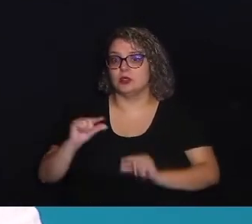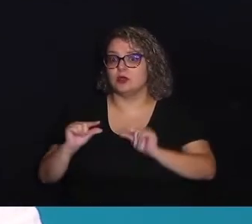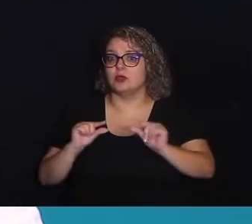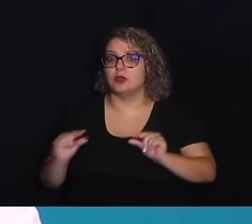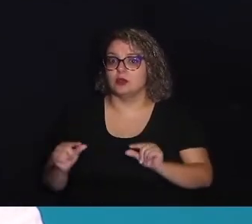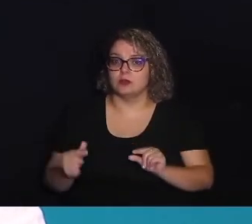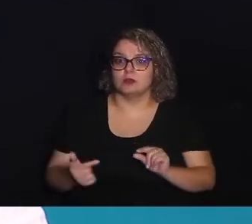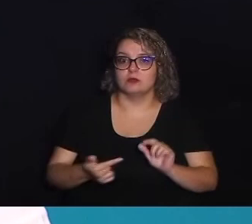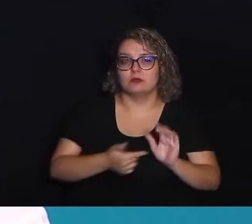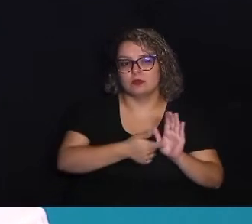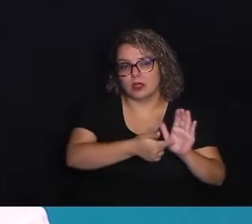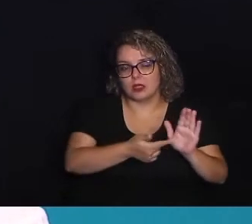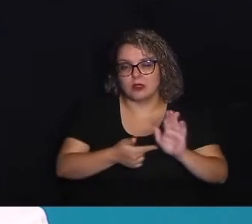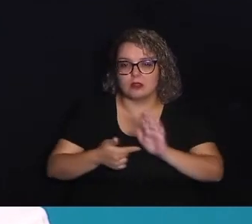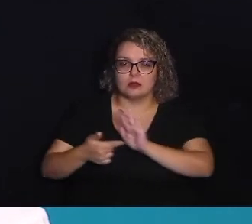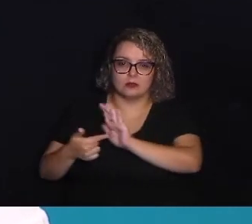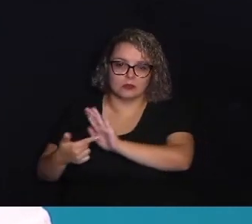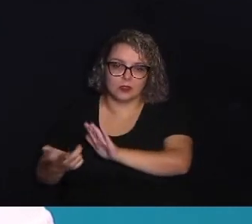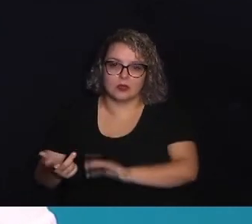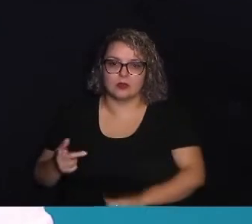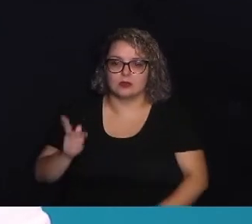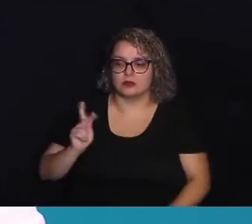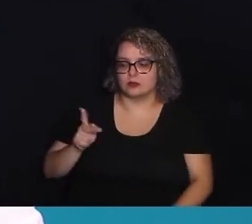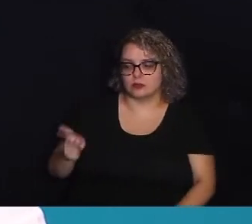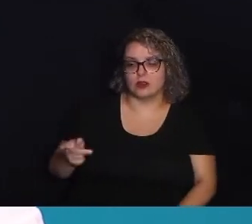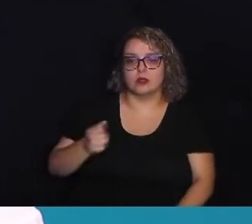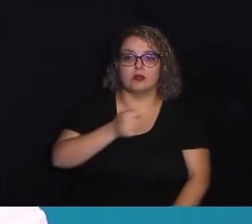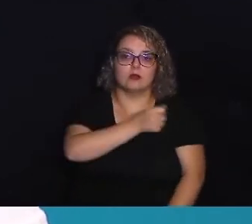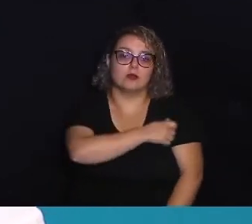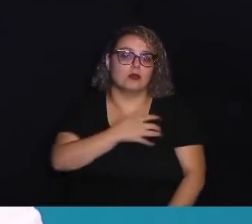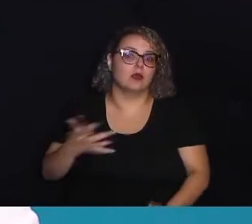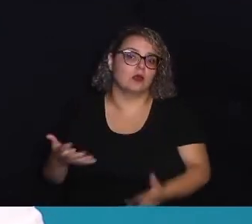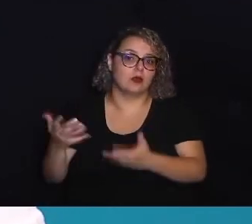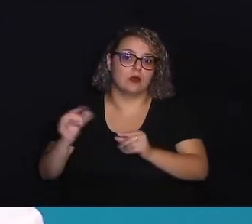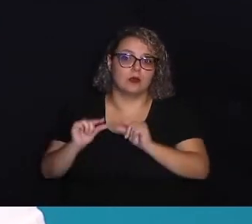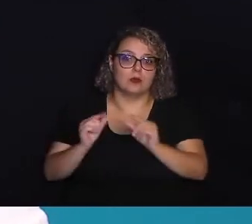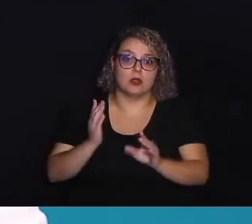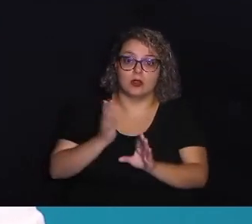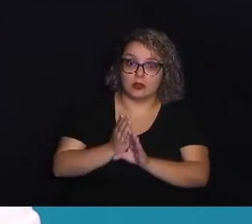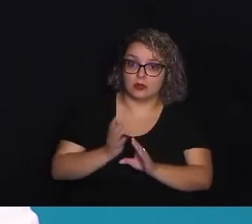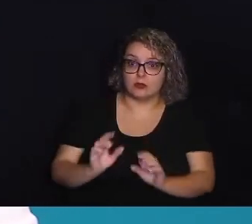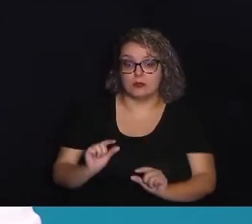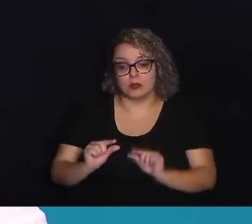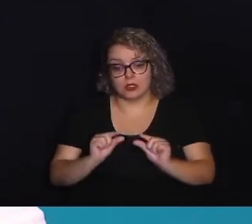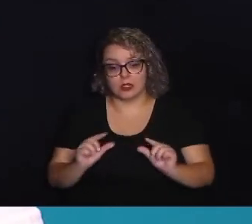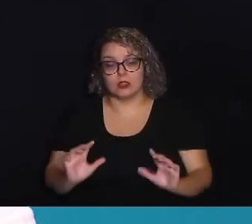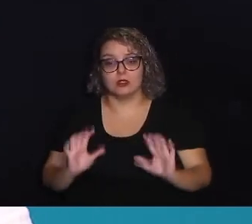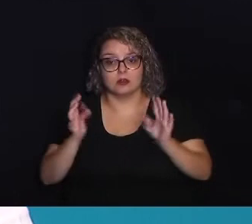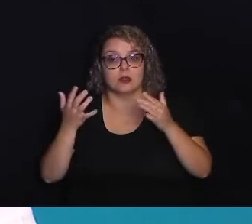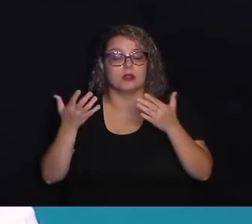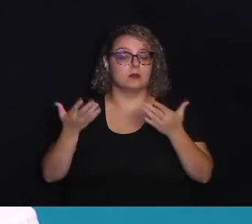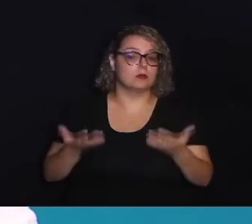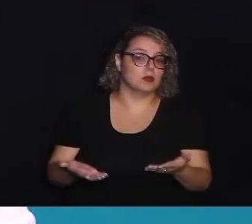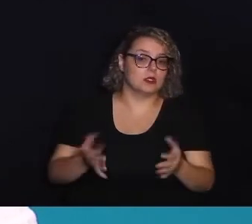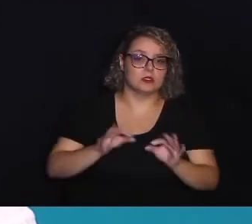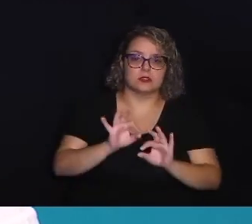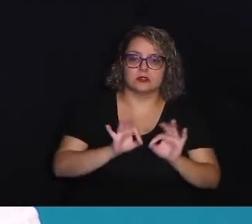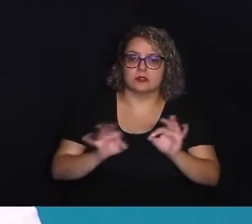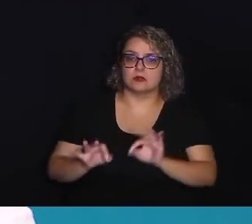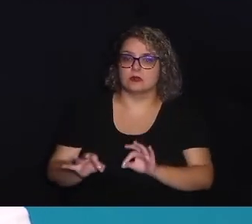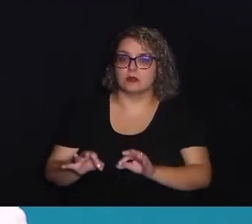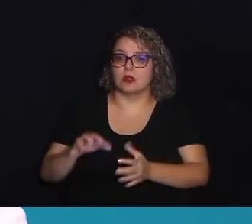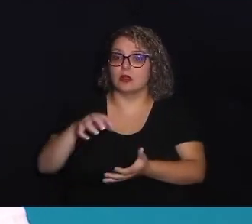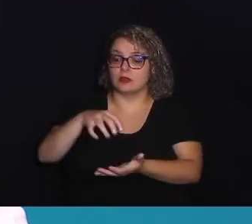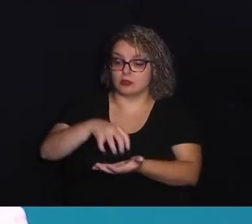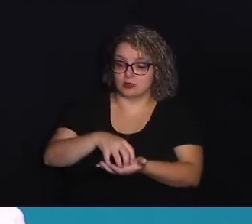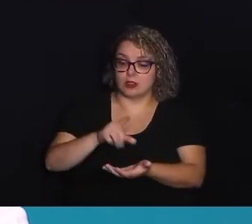espaço existiam pequenas manifestações de professores de alunos que promoviam pequenos pequenos